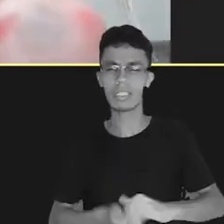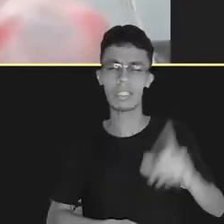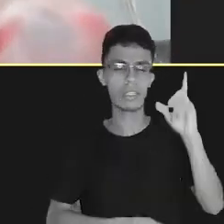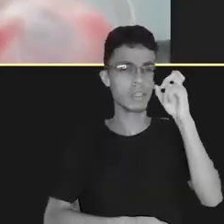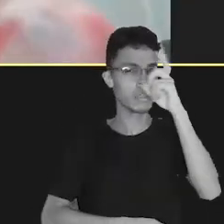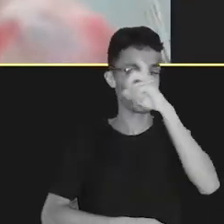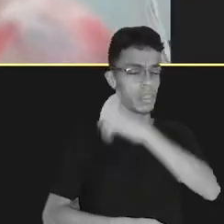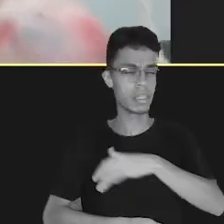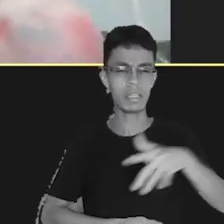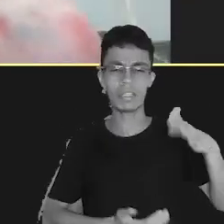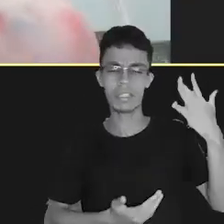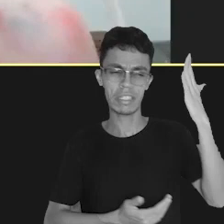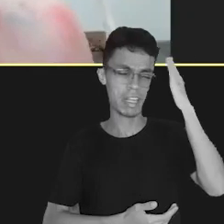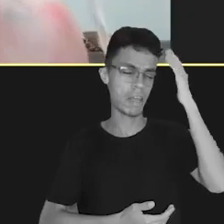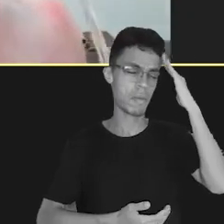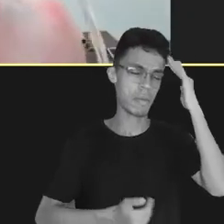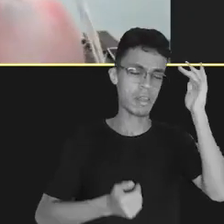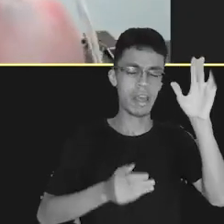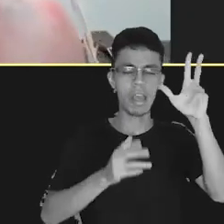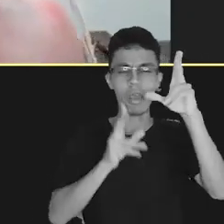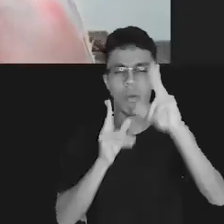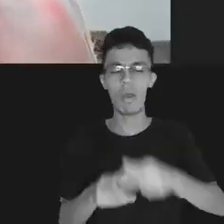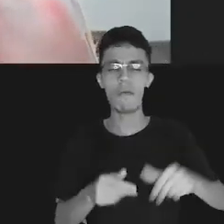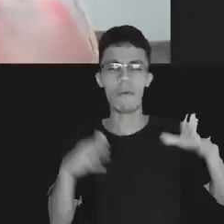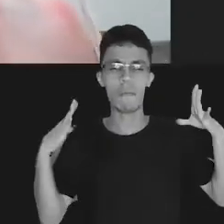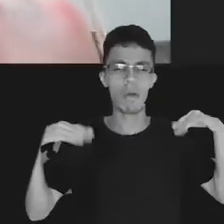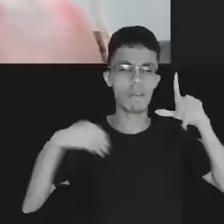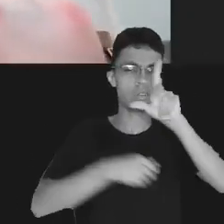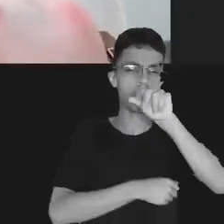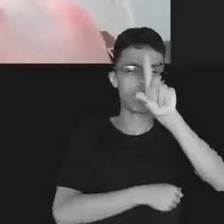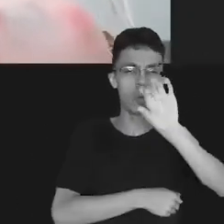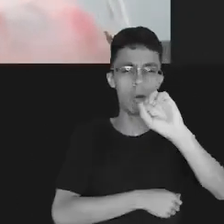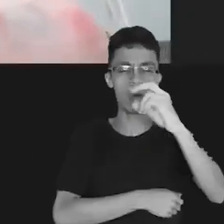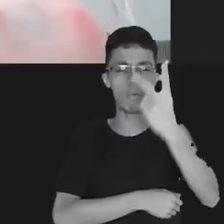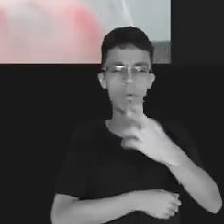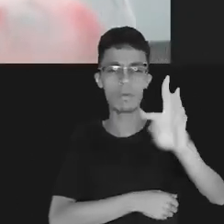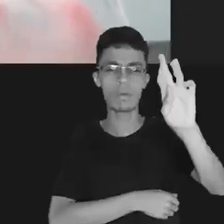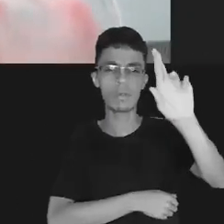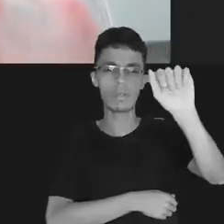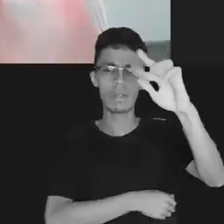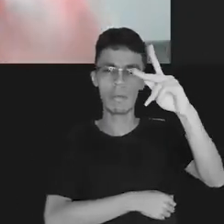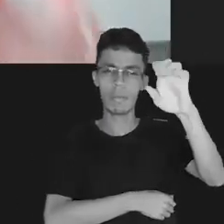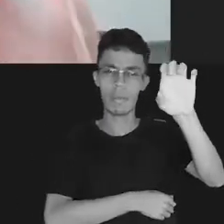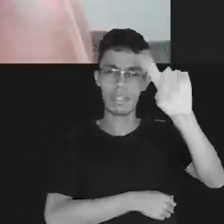ser passarinheiro ou trapezista. Ruído de metralhadoras.